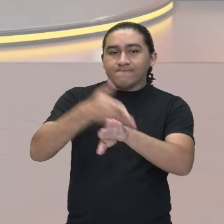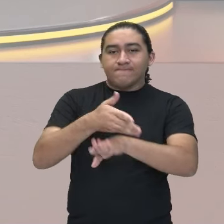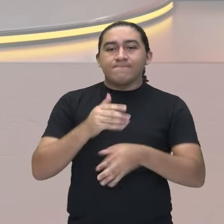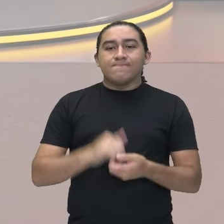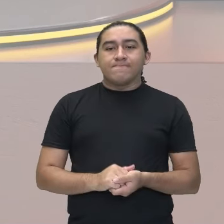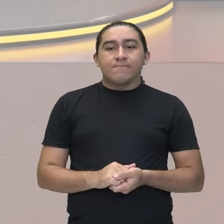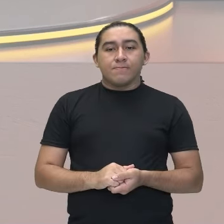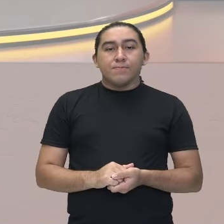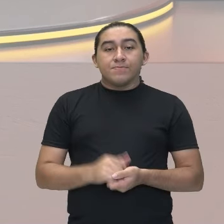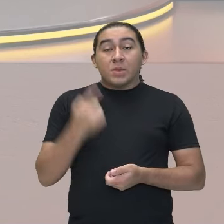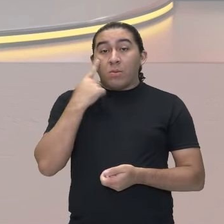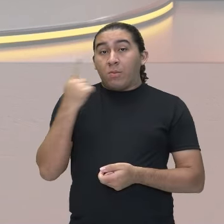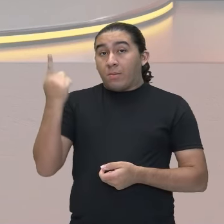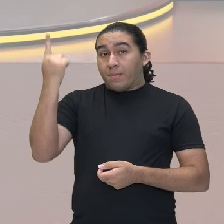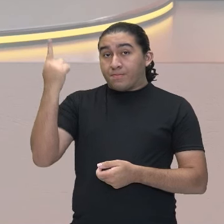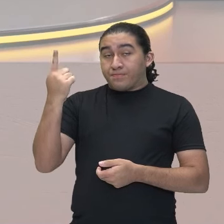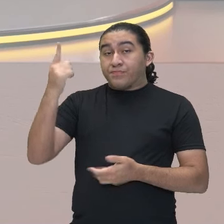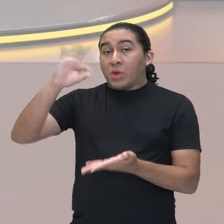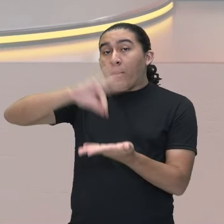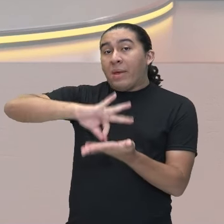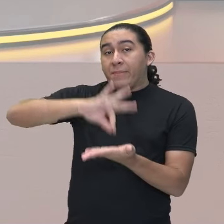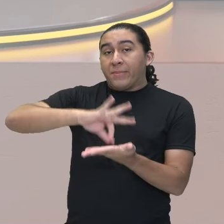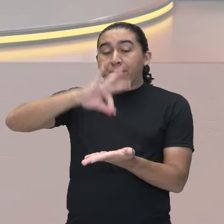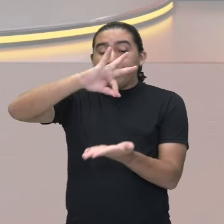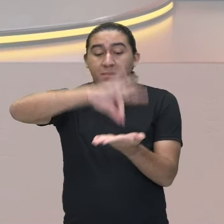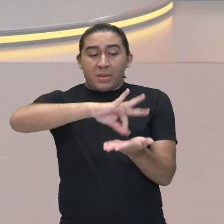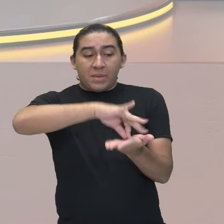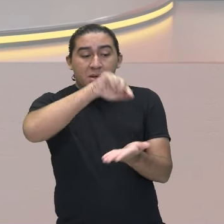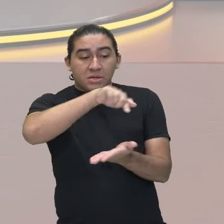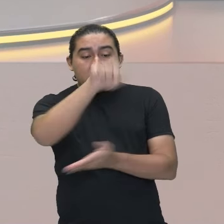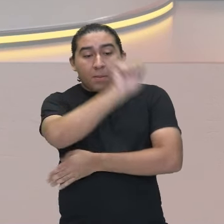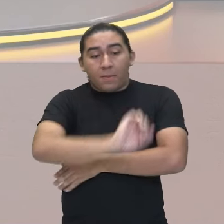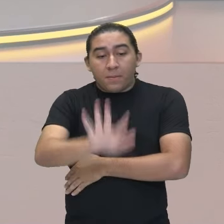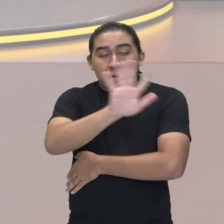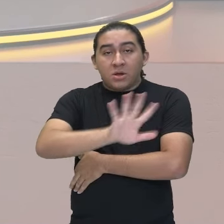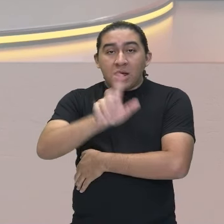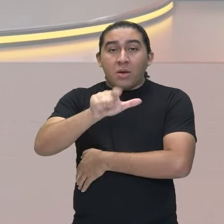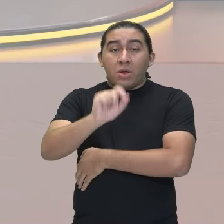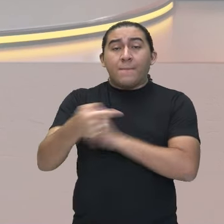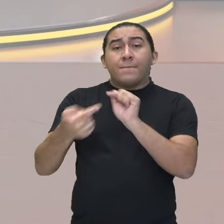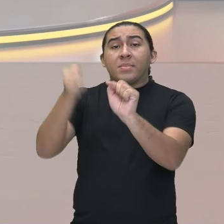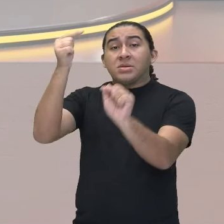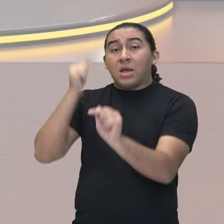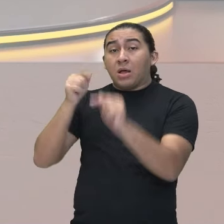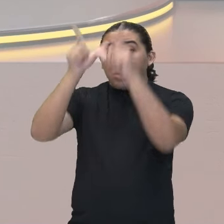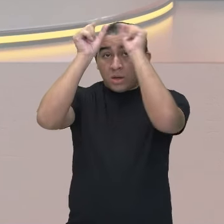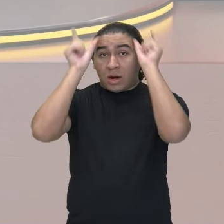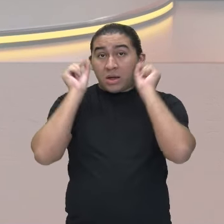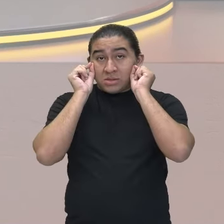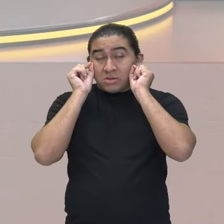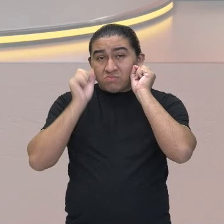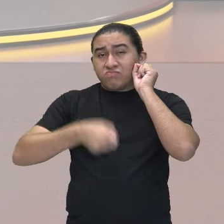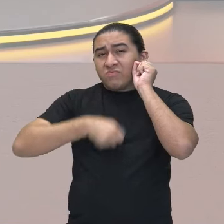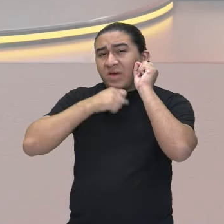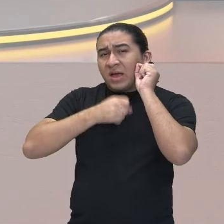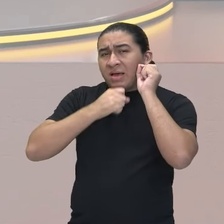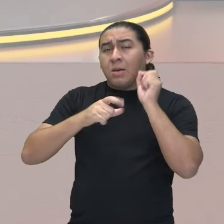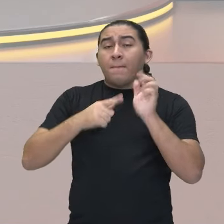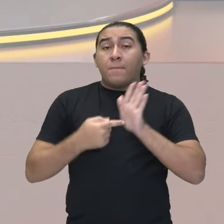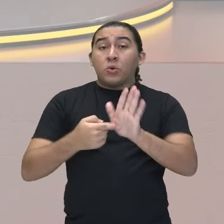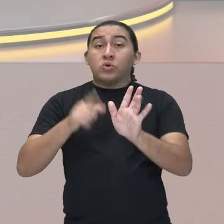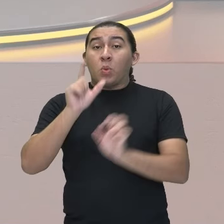estão vendo aqui do meu lado um mapa, esse mapa aí é lá da Grécia Antiga, tá? É um mapa, mostra um